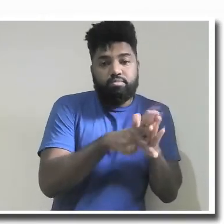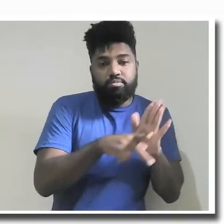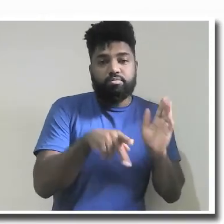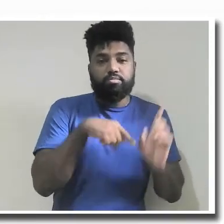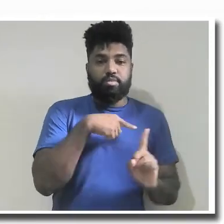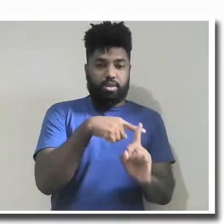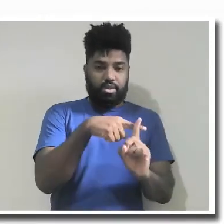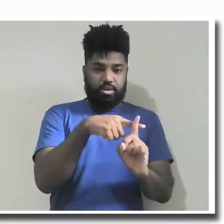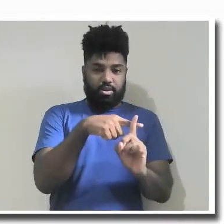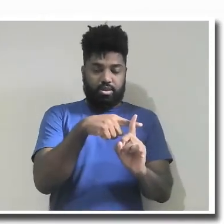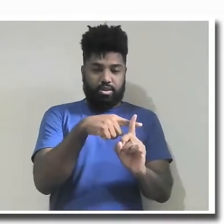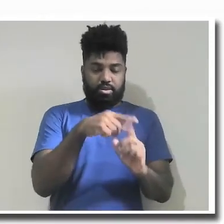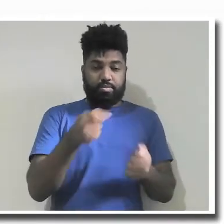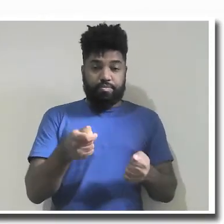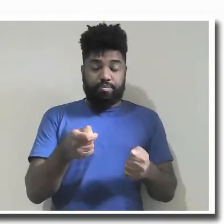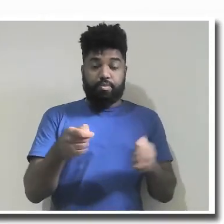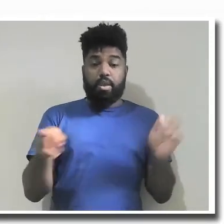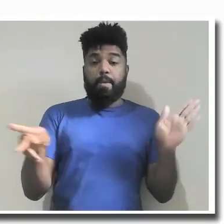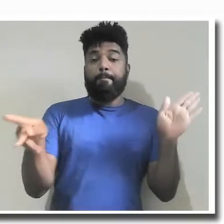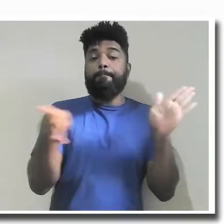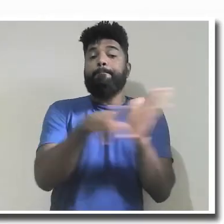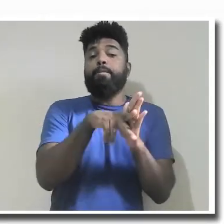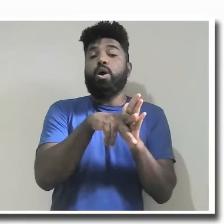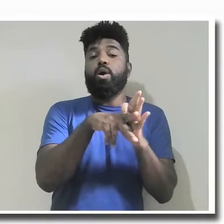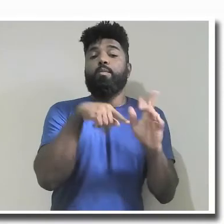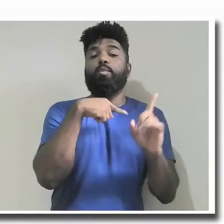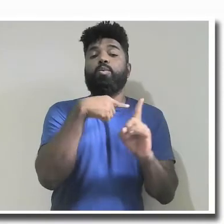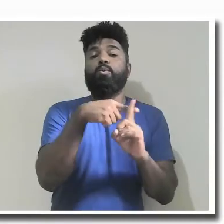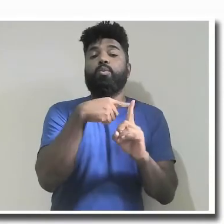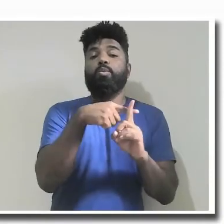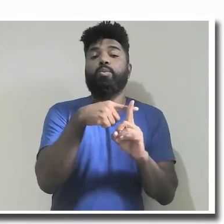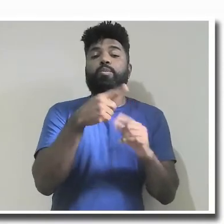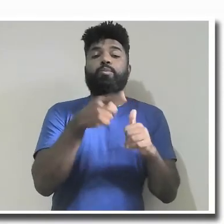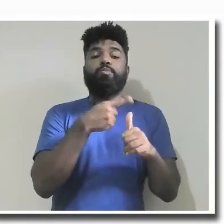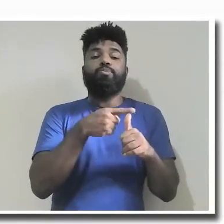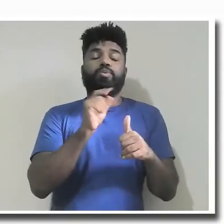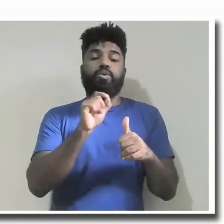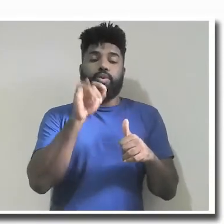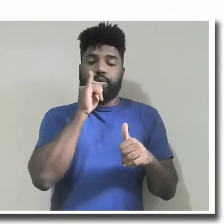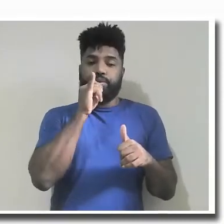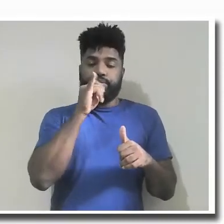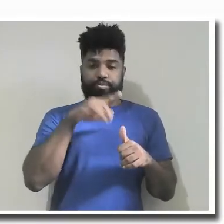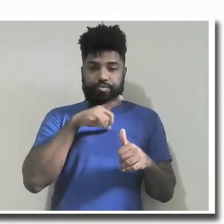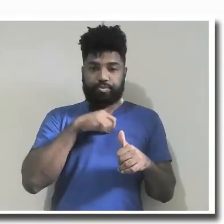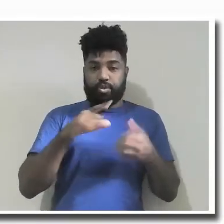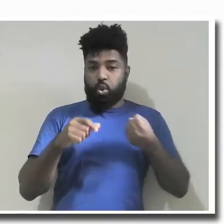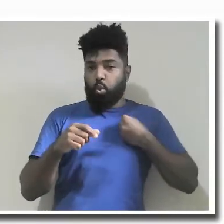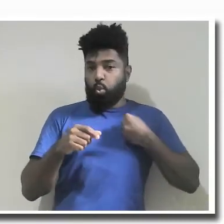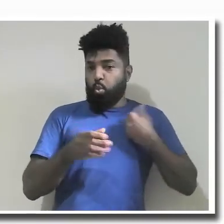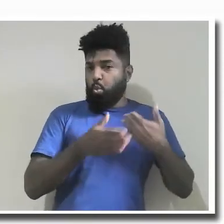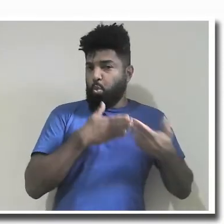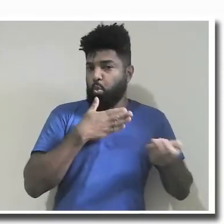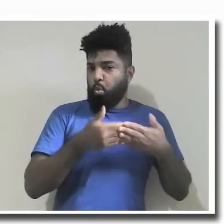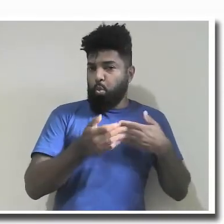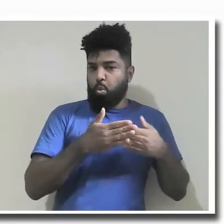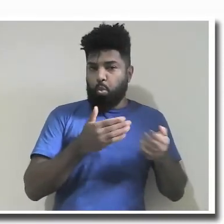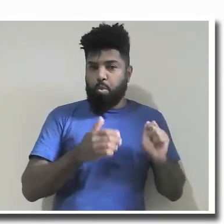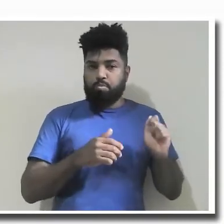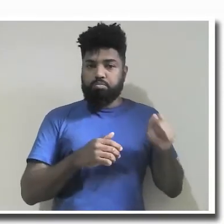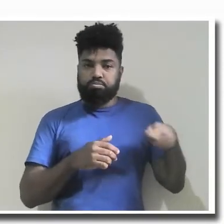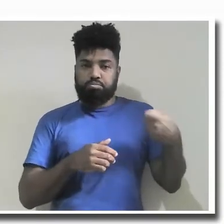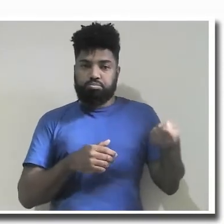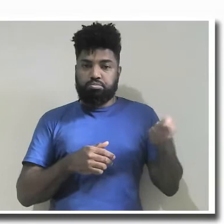da adição, temos que um número qualquer A somado